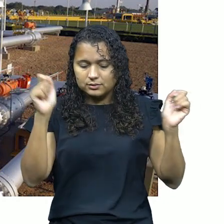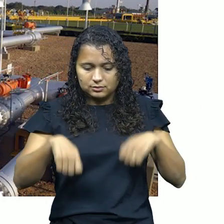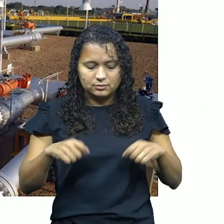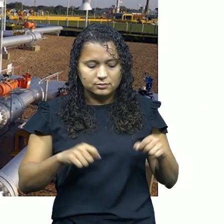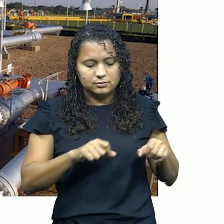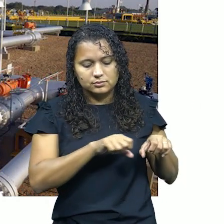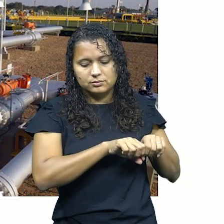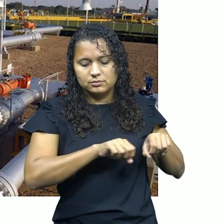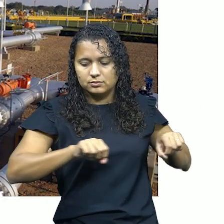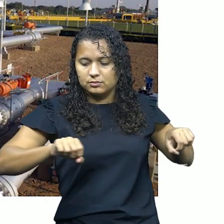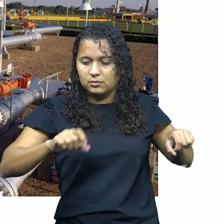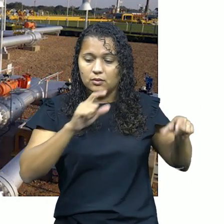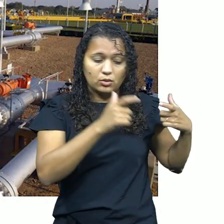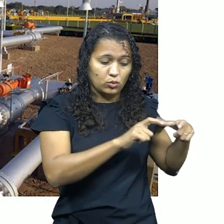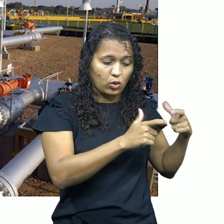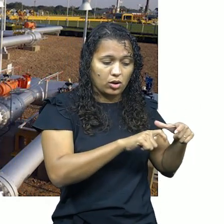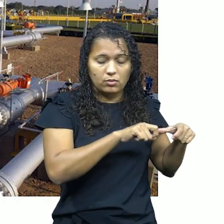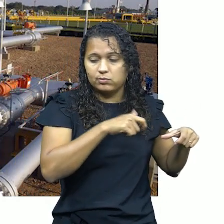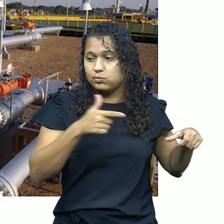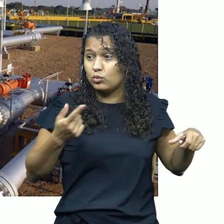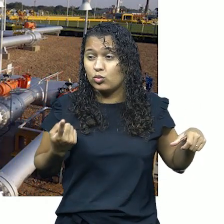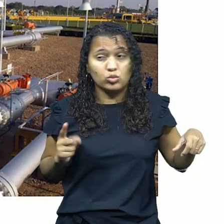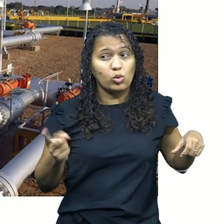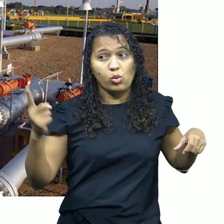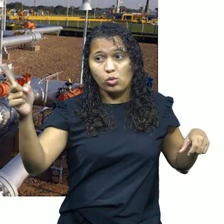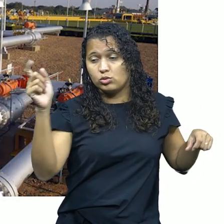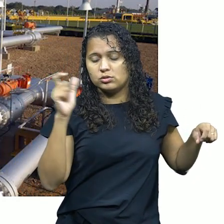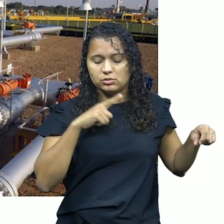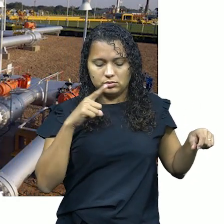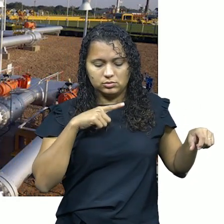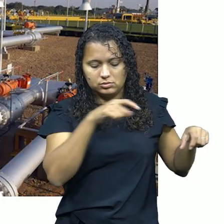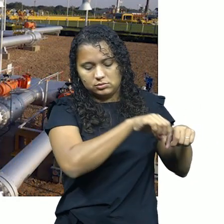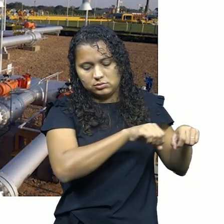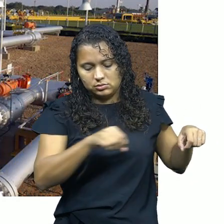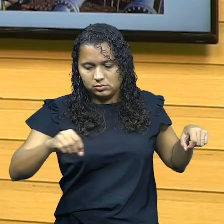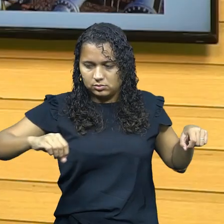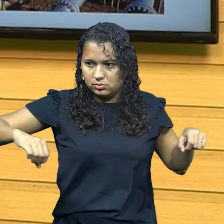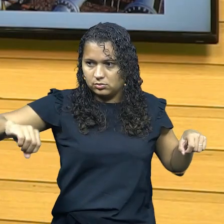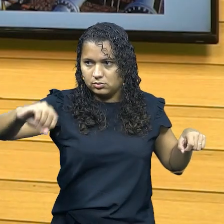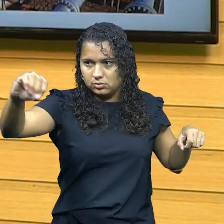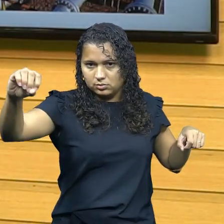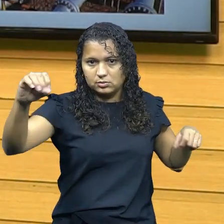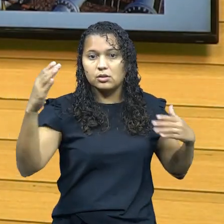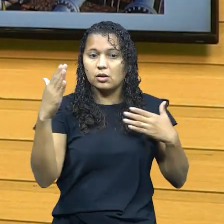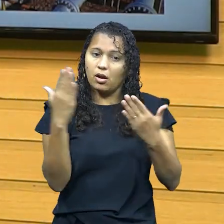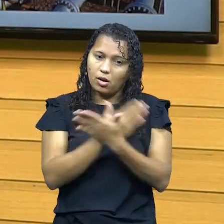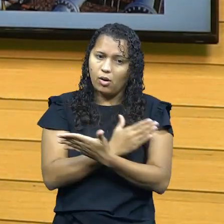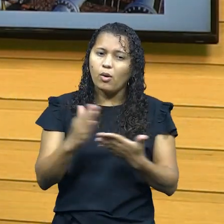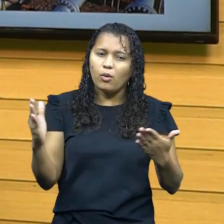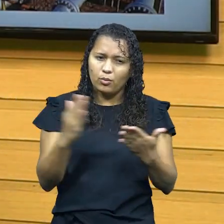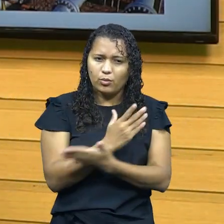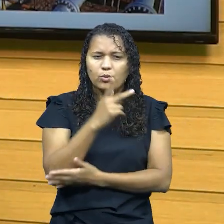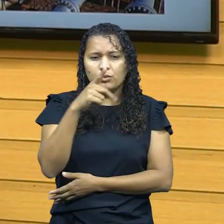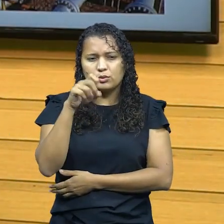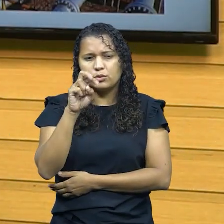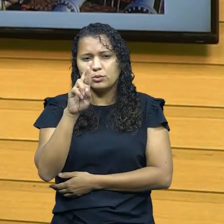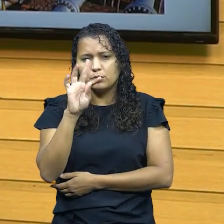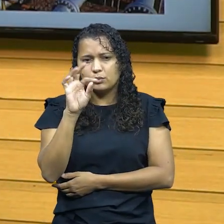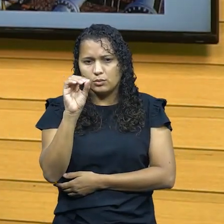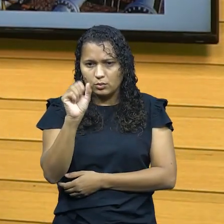é deslocado de um determinado local para outro por meio de tubulações. Existem alguns portos que eles